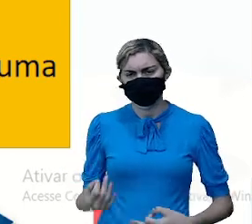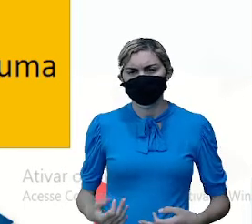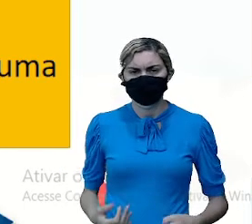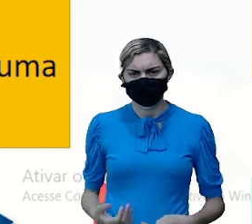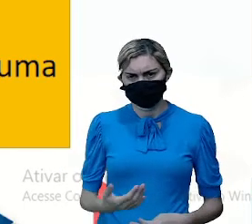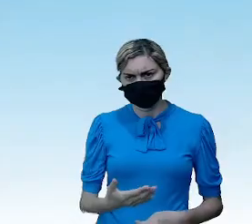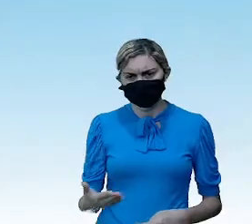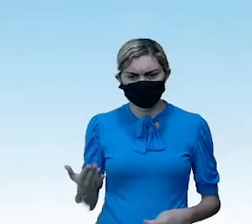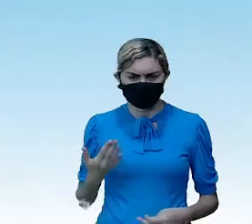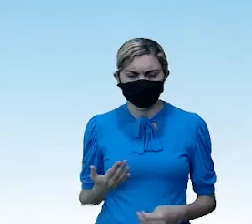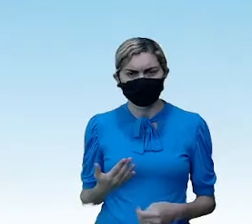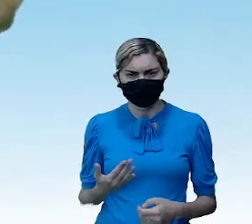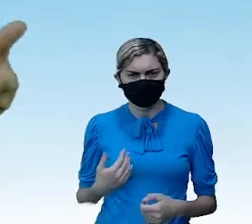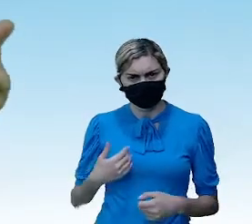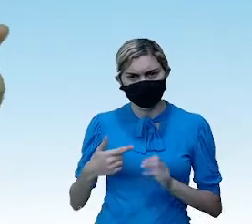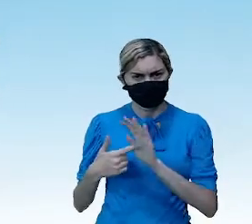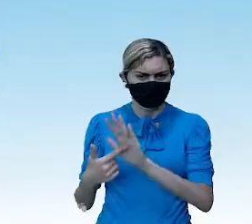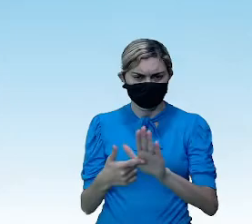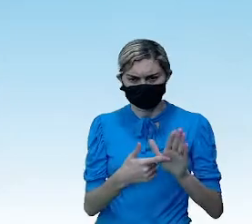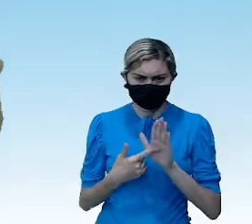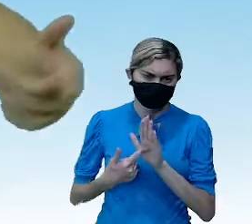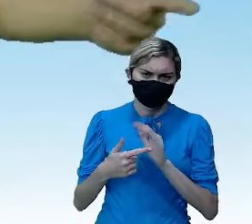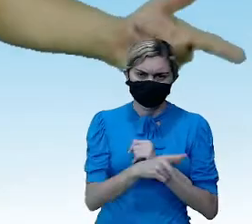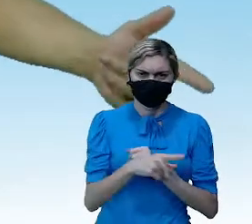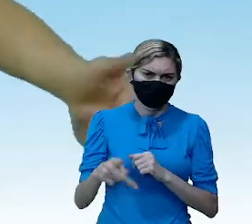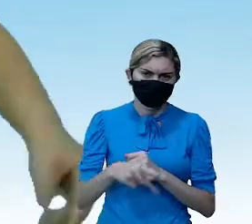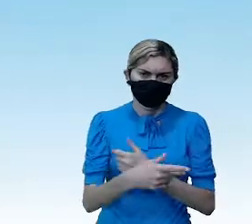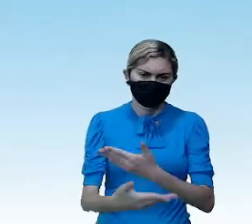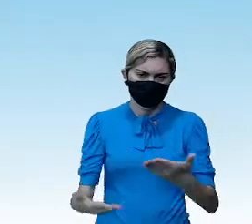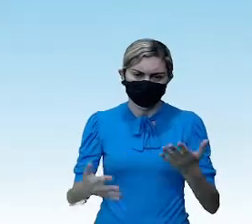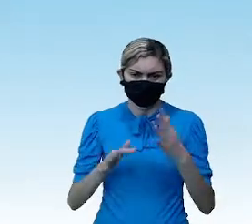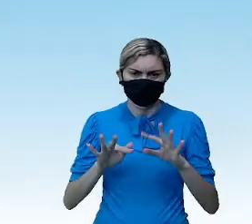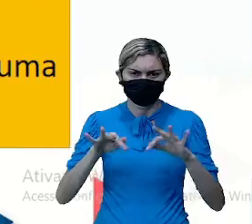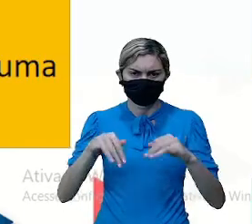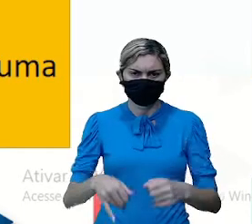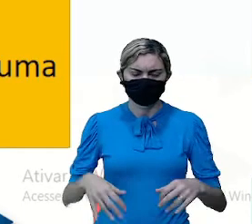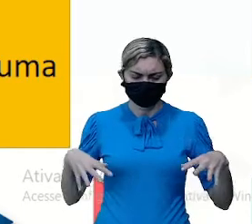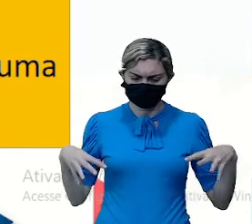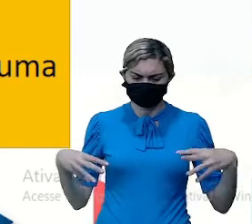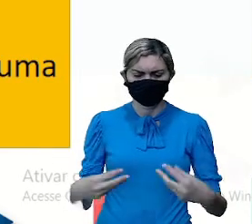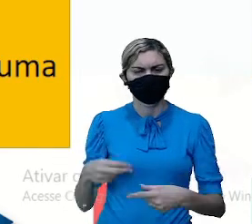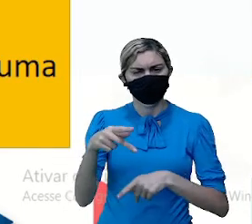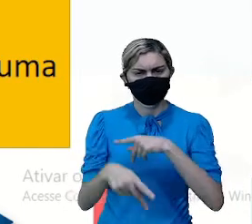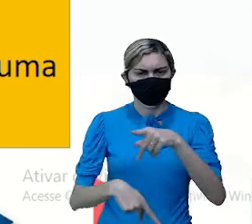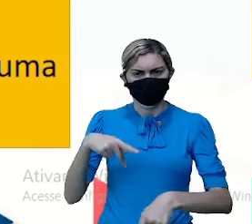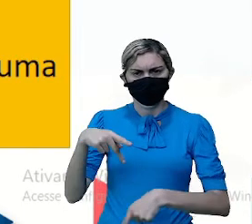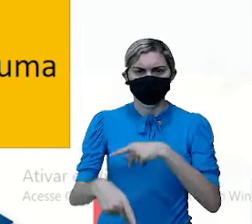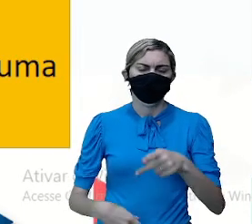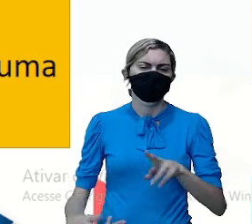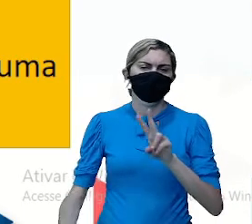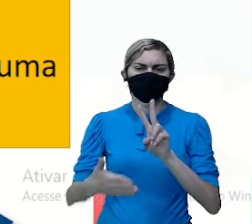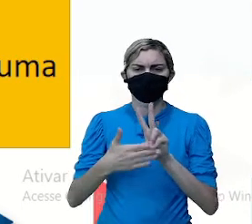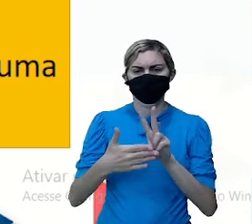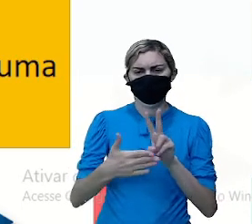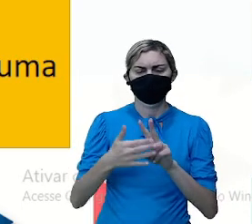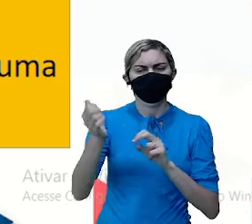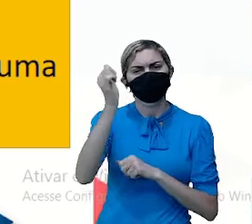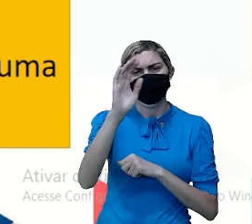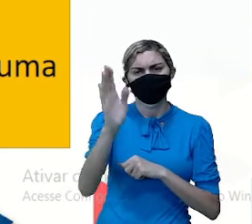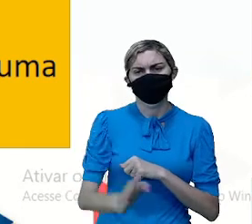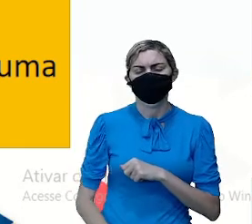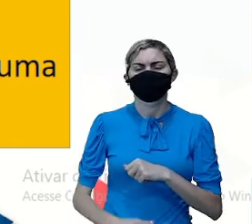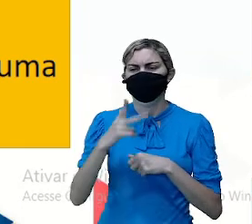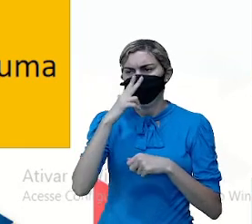pensamento, pesquise e apresente ao seu professor. E, por fim, todos os povos indígenas no Brasil possuem